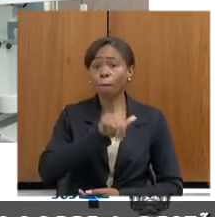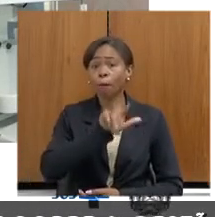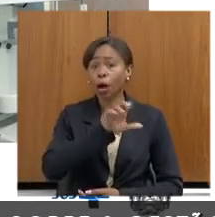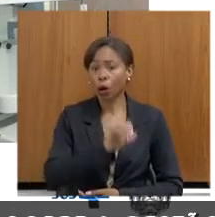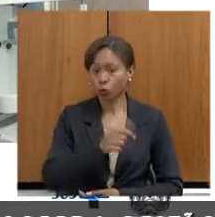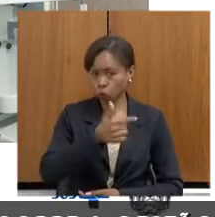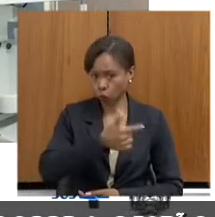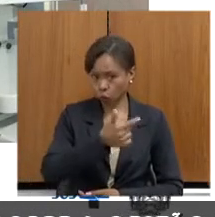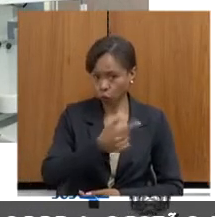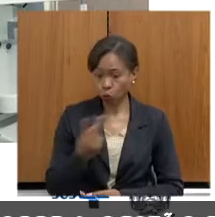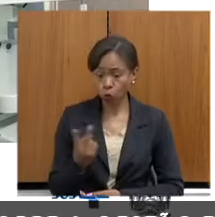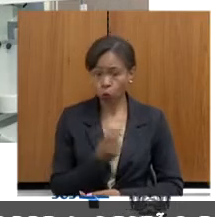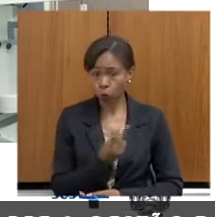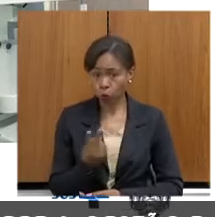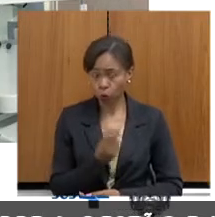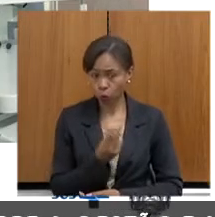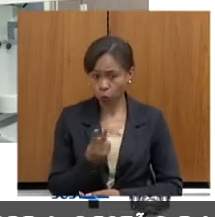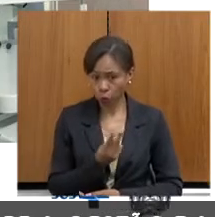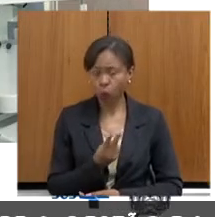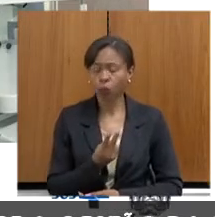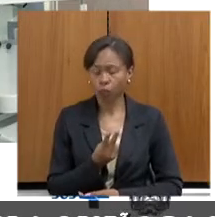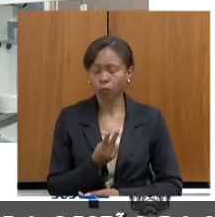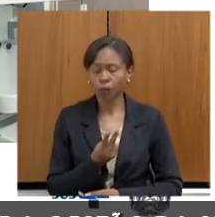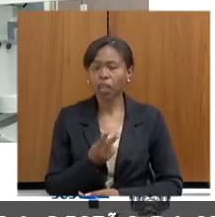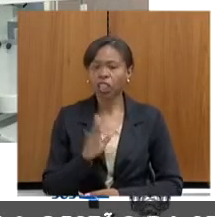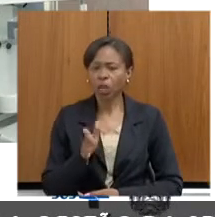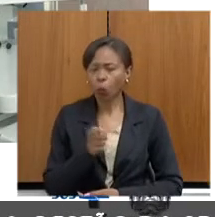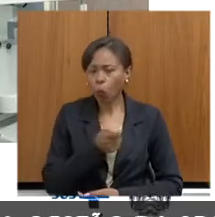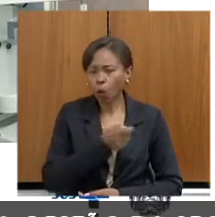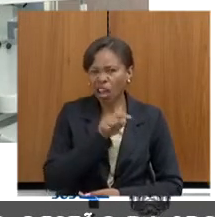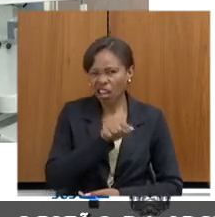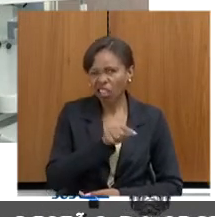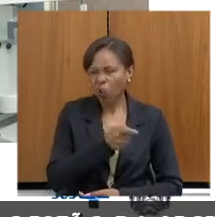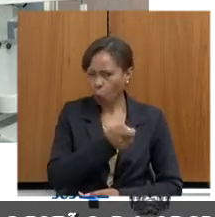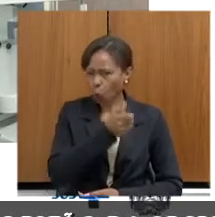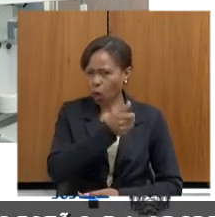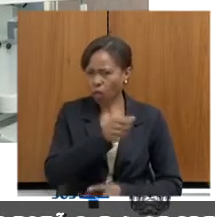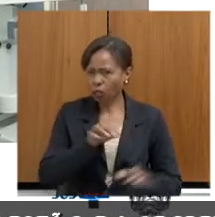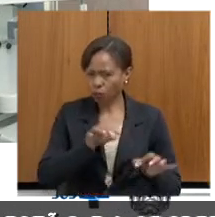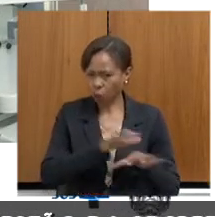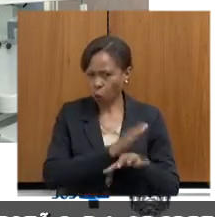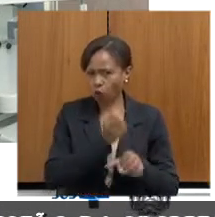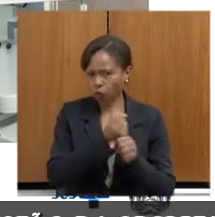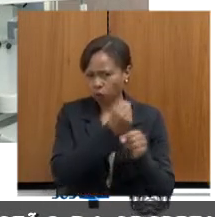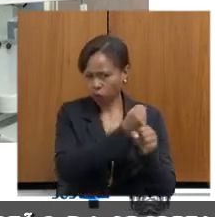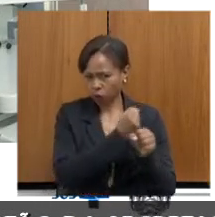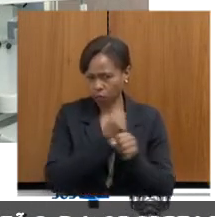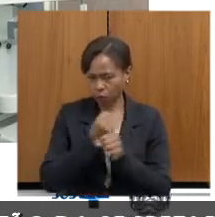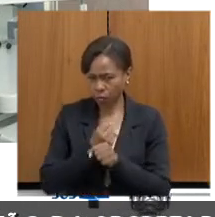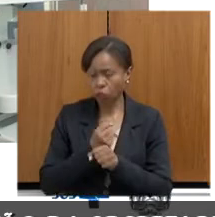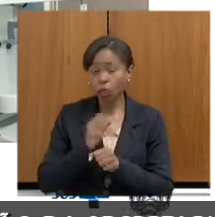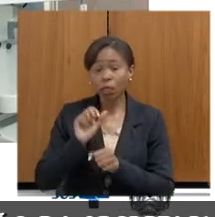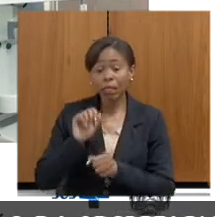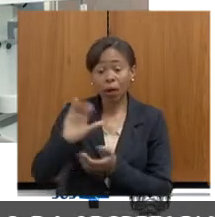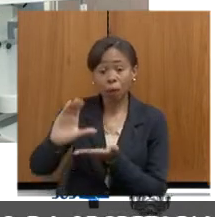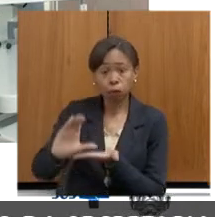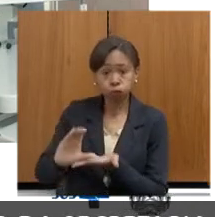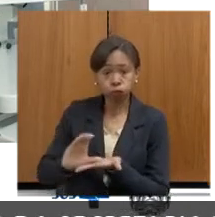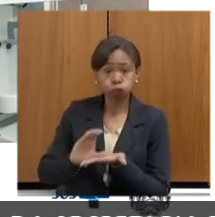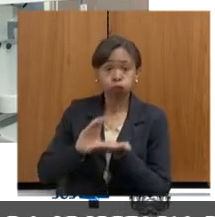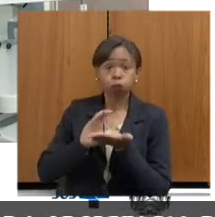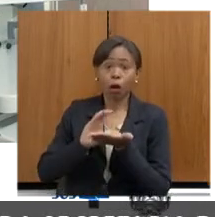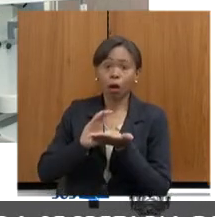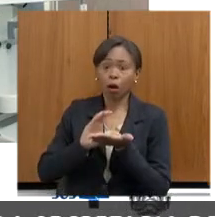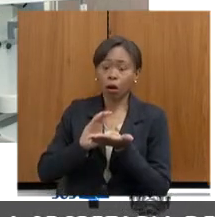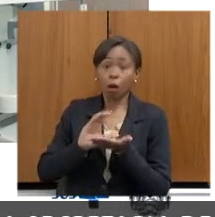no prédio do João Paulo Segundo tem fases finais o Dr para a gente voltar as obras estão a fhemig recebendo investimento histórico